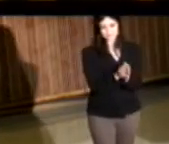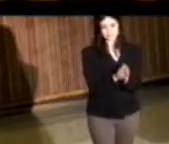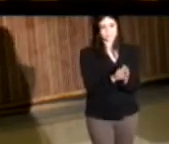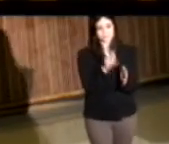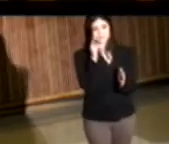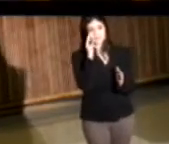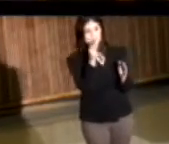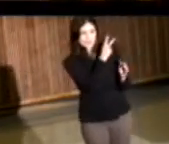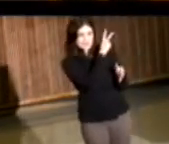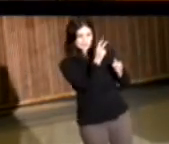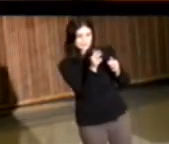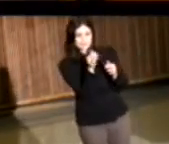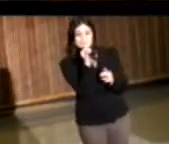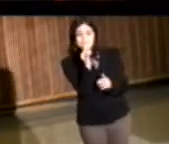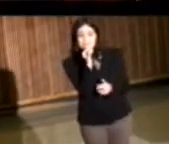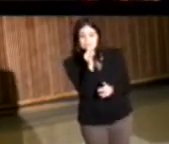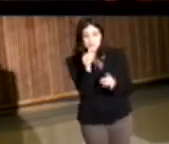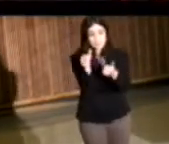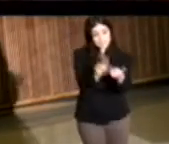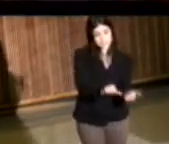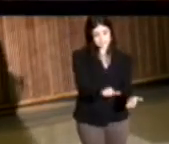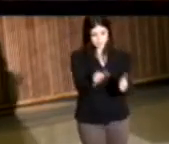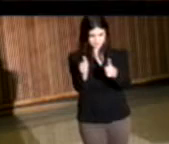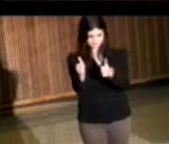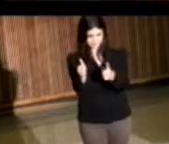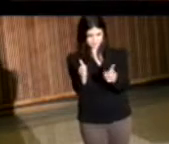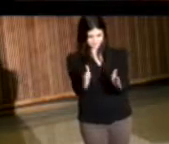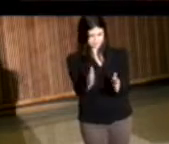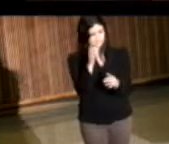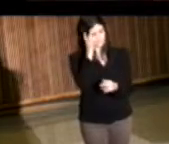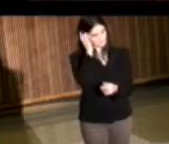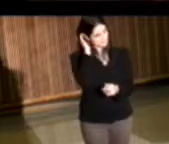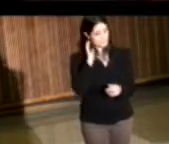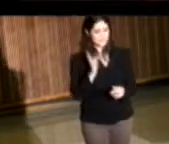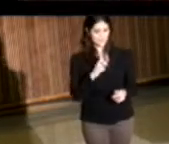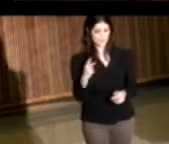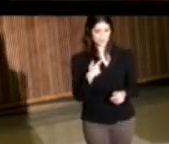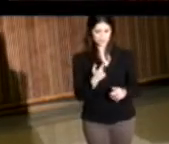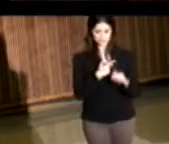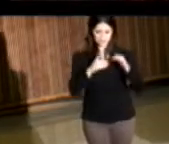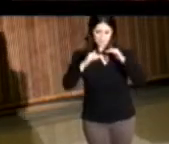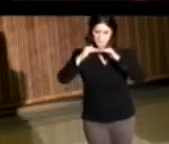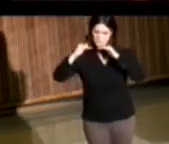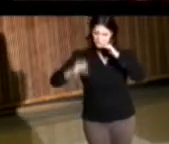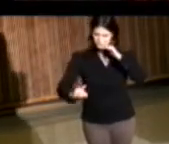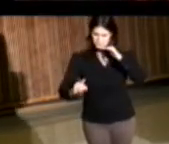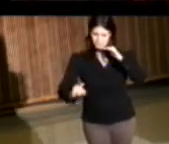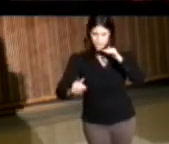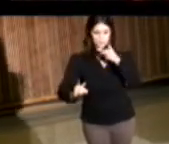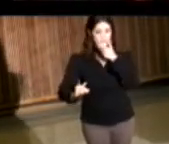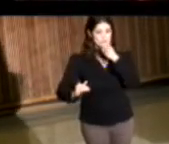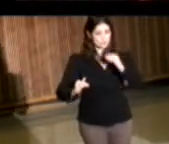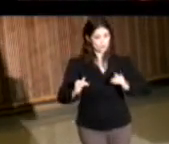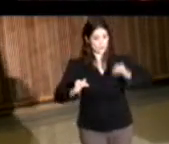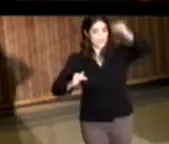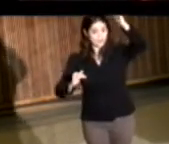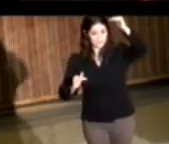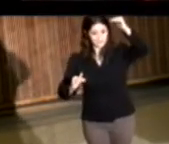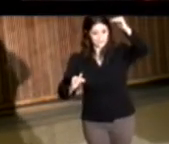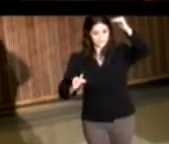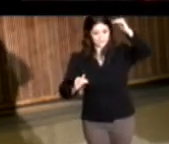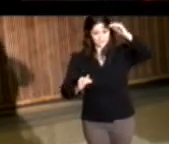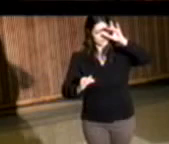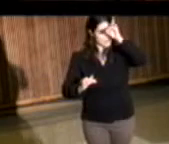batismo, né? Estava interessante, viu, pastor Gerson? Estava todo mundo olhando assim, como é que o Gerson vai batizar lá,